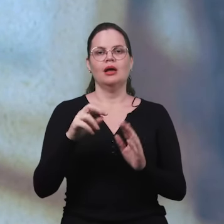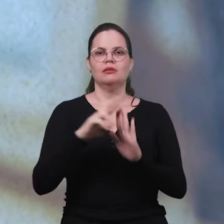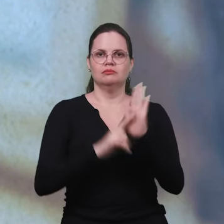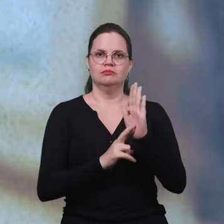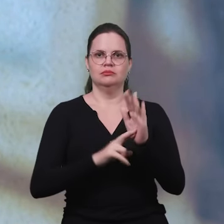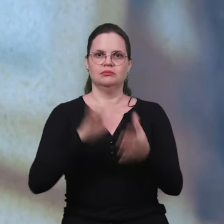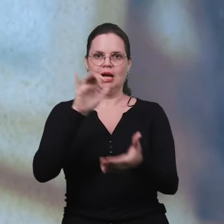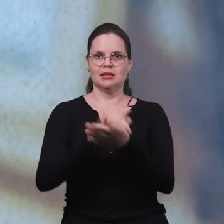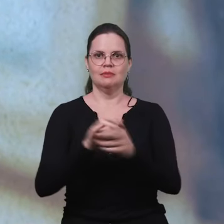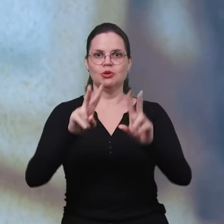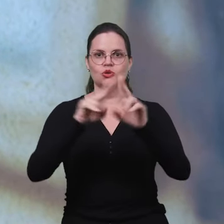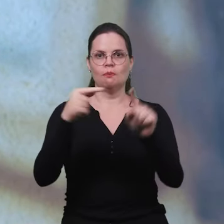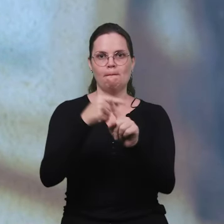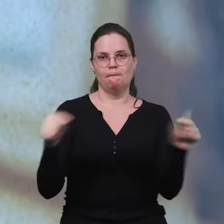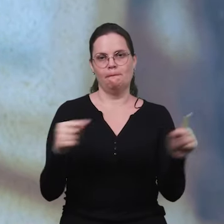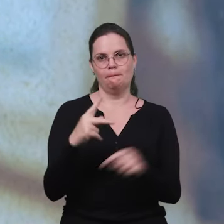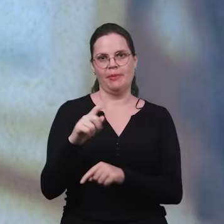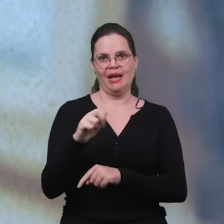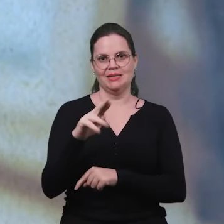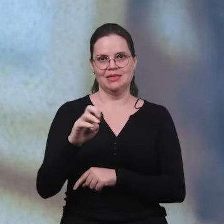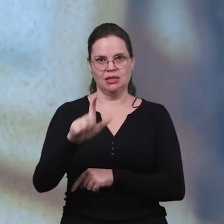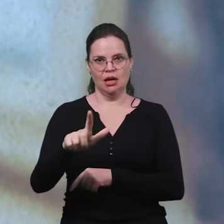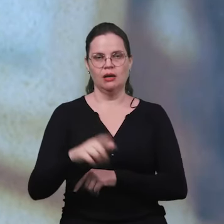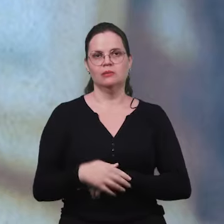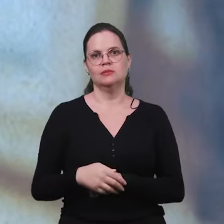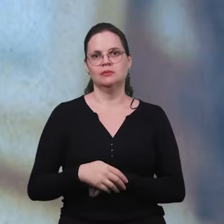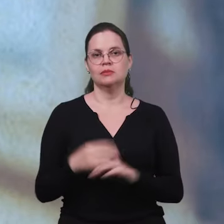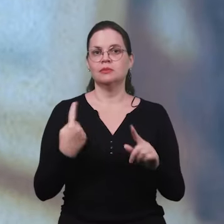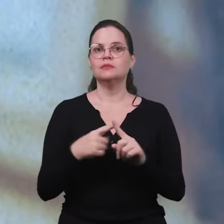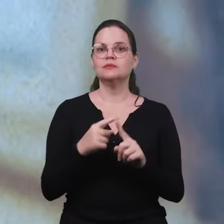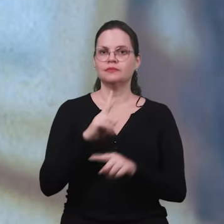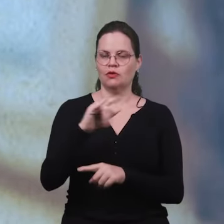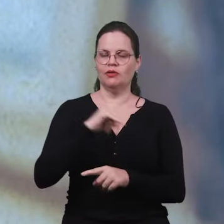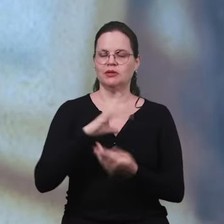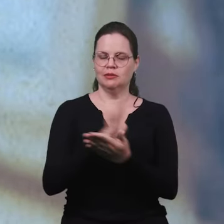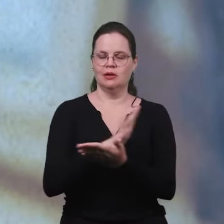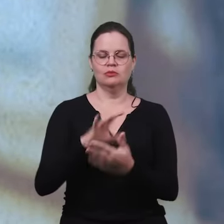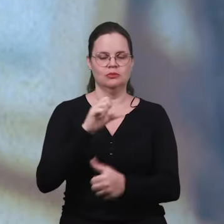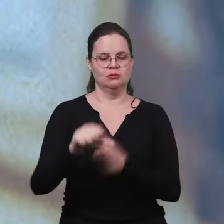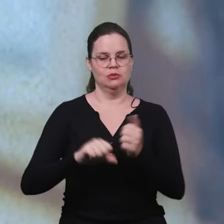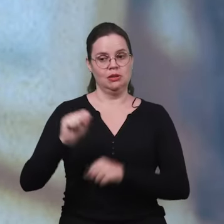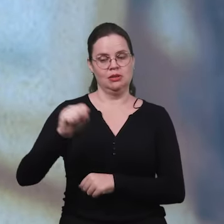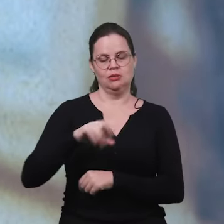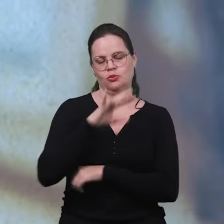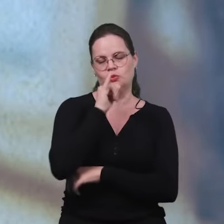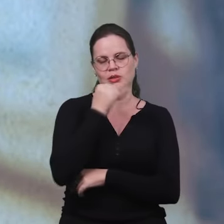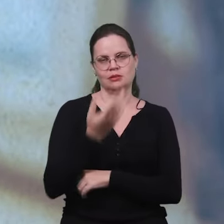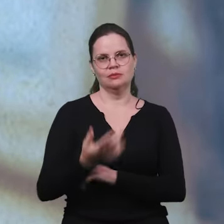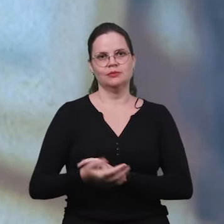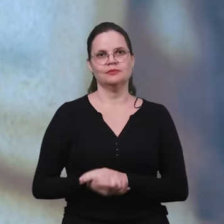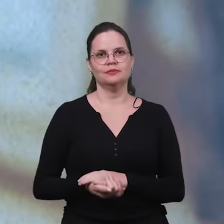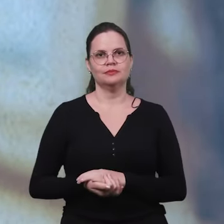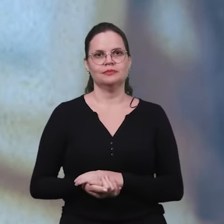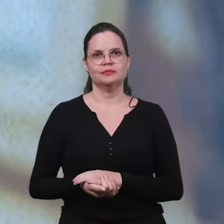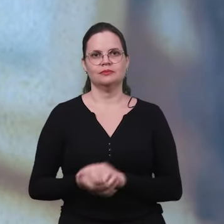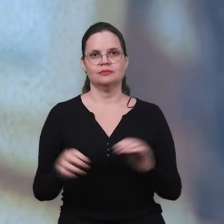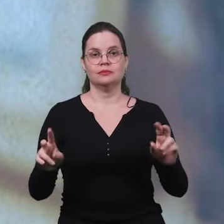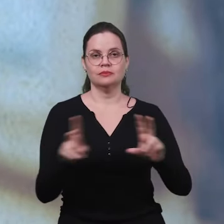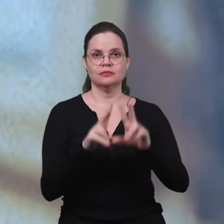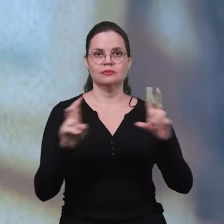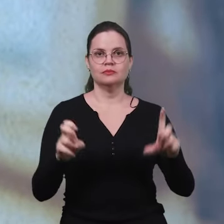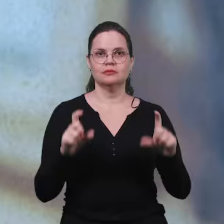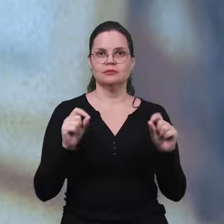comunhão parcial de bens, tá? E nós vamos ter, sim, algumas mudanças, Por exemplo, no que diz